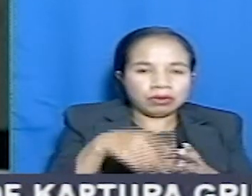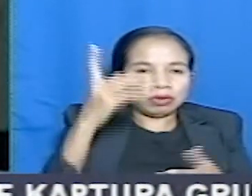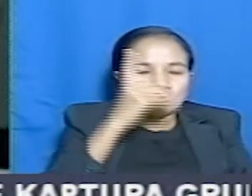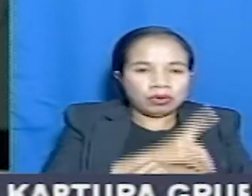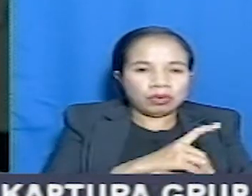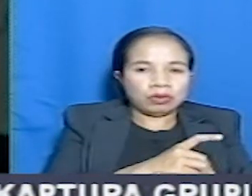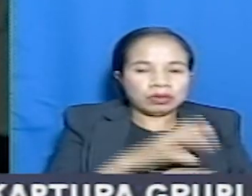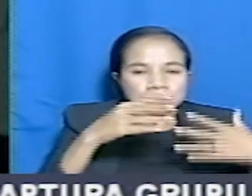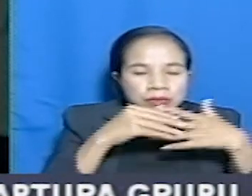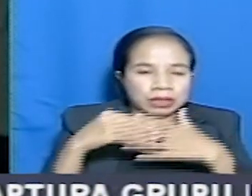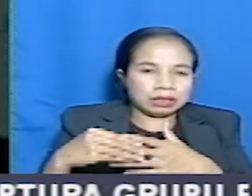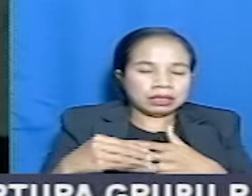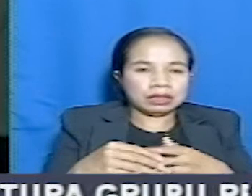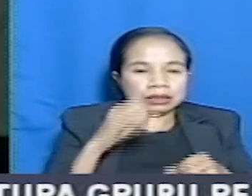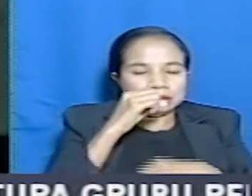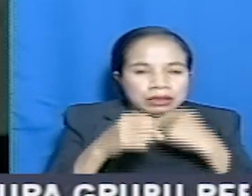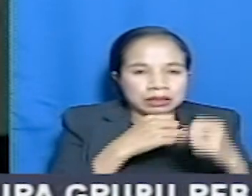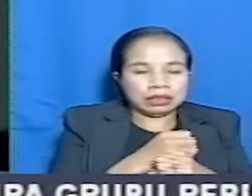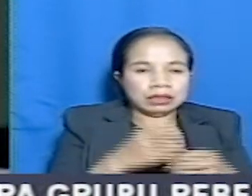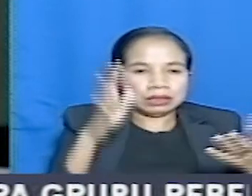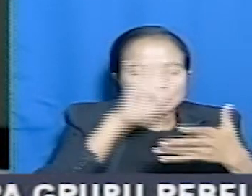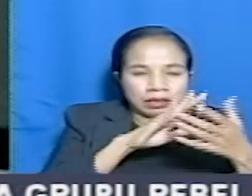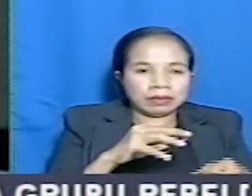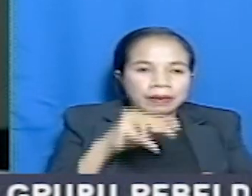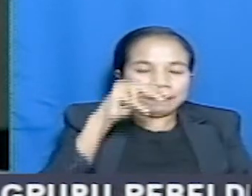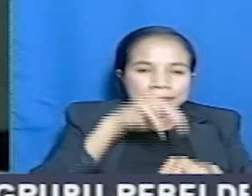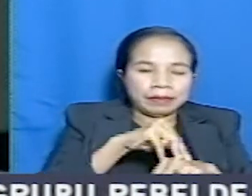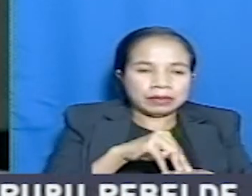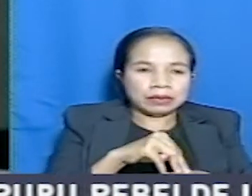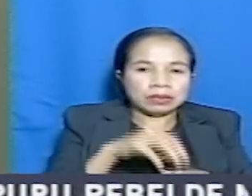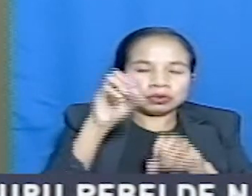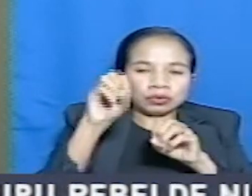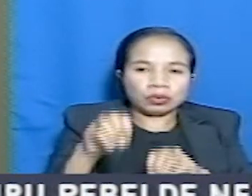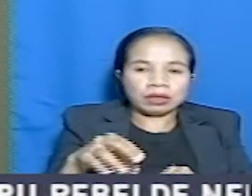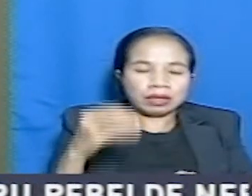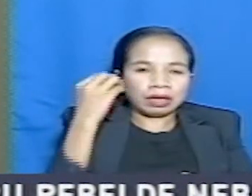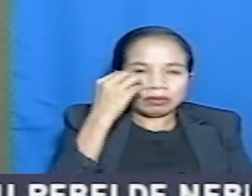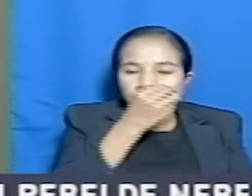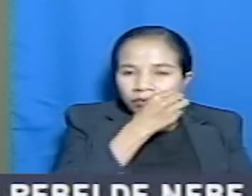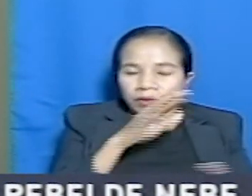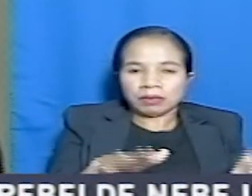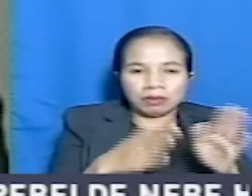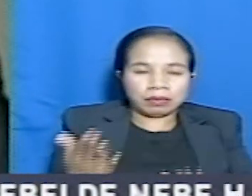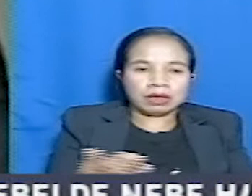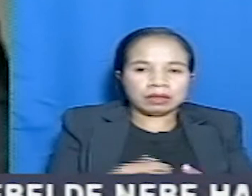lorong aniversário tinang ne, mak celebração misa no karya ifunan bamate